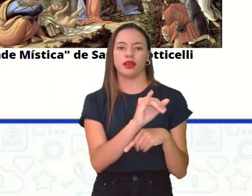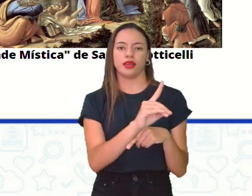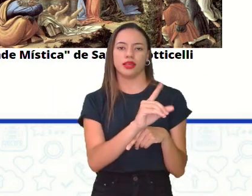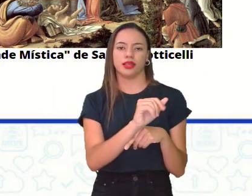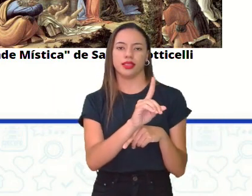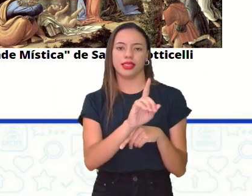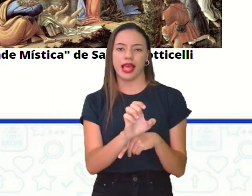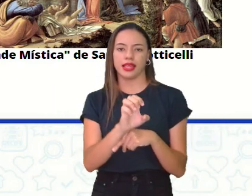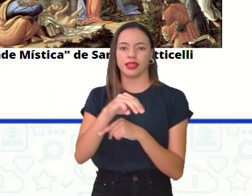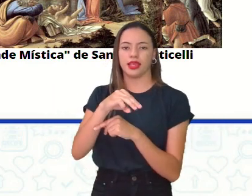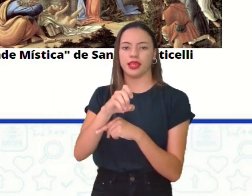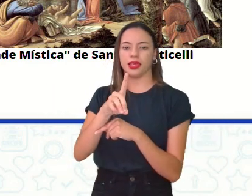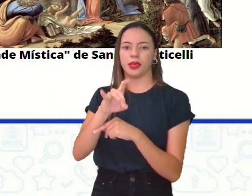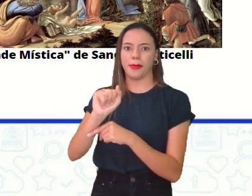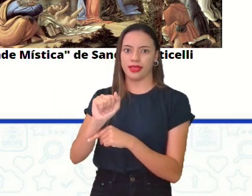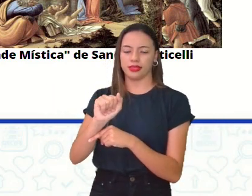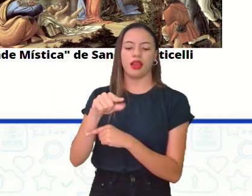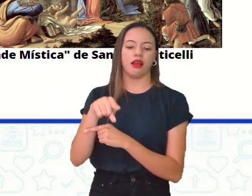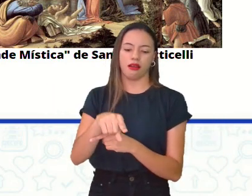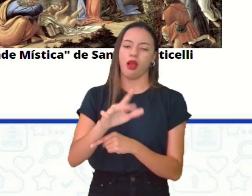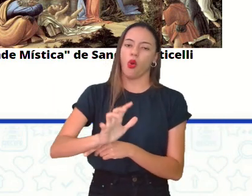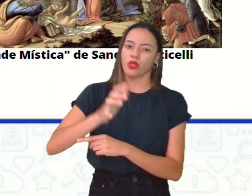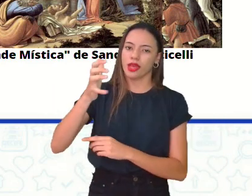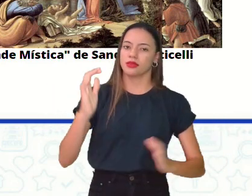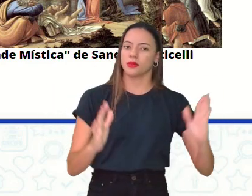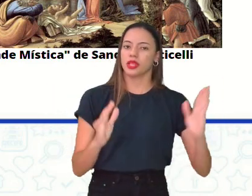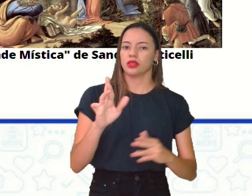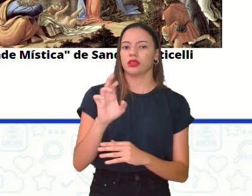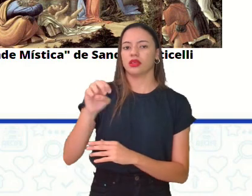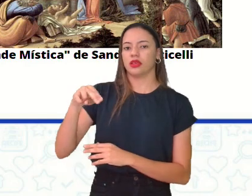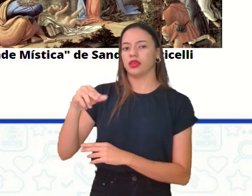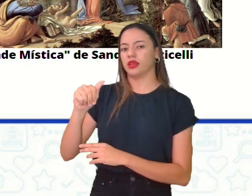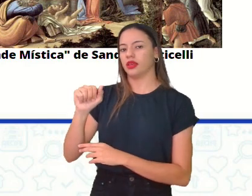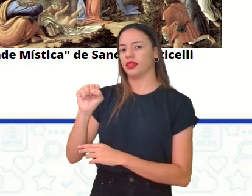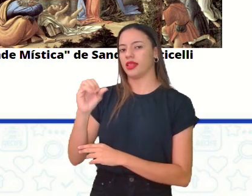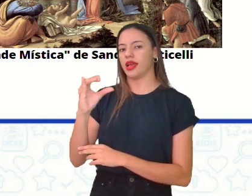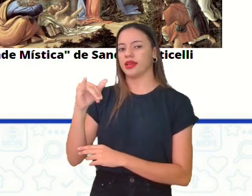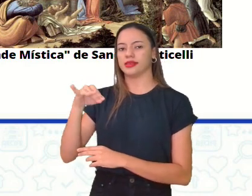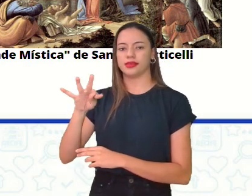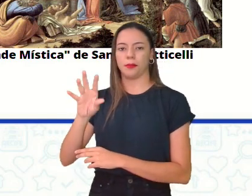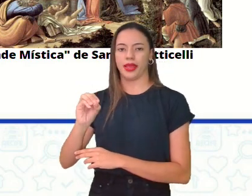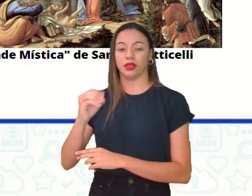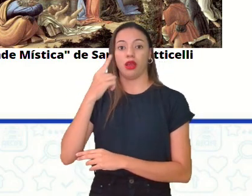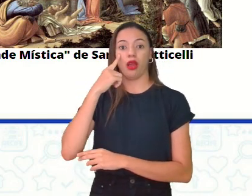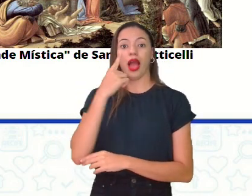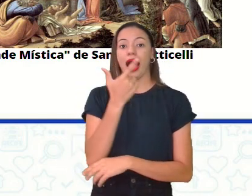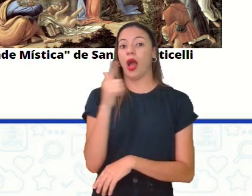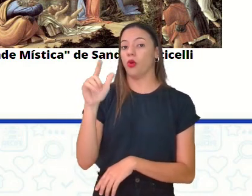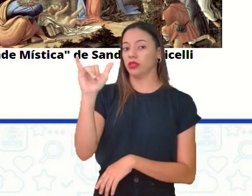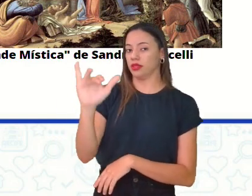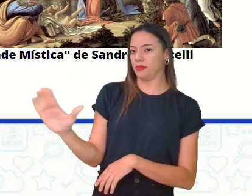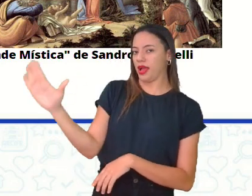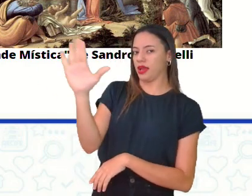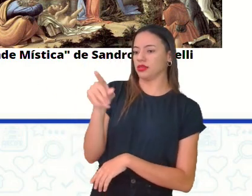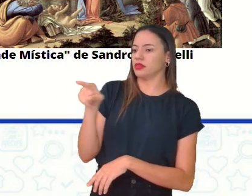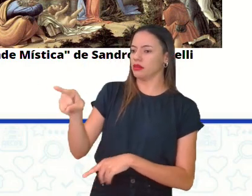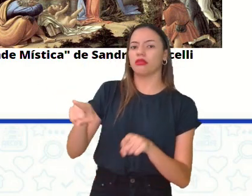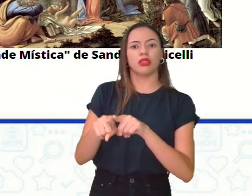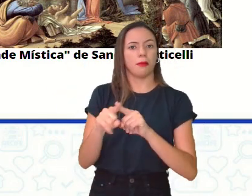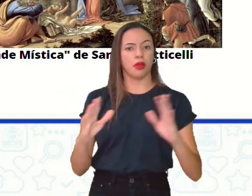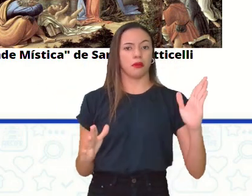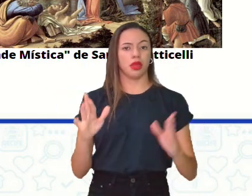quando acontece o Renascimento. Do outro lado, uma pintura também do Renascimento, mas de um artista que não tinha